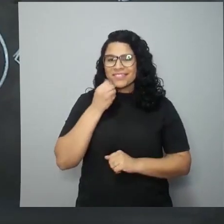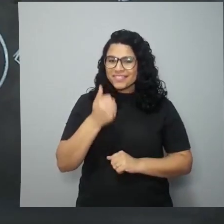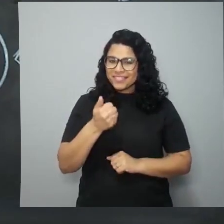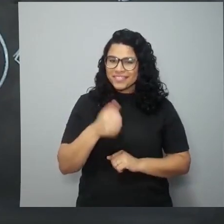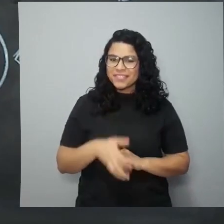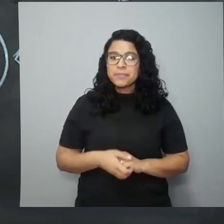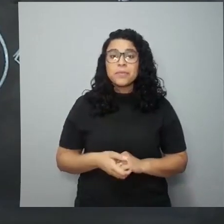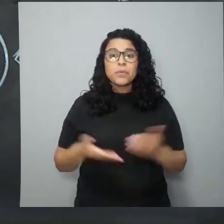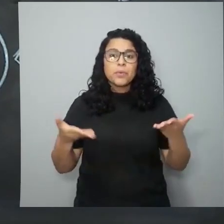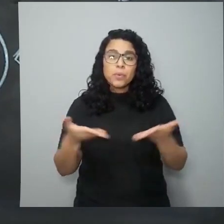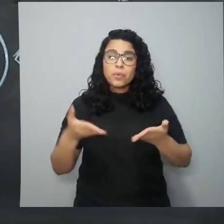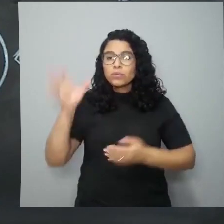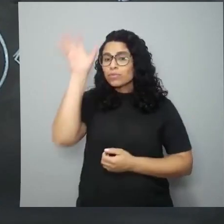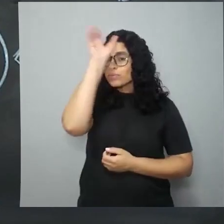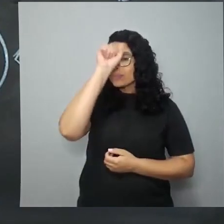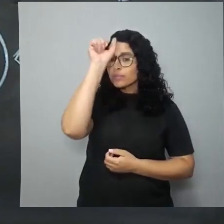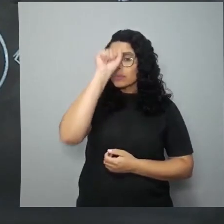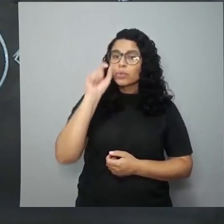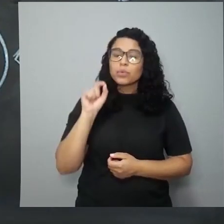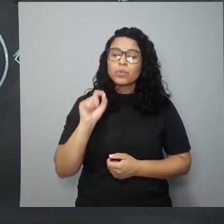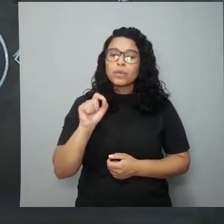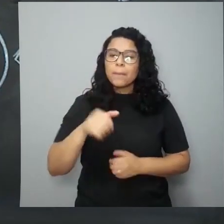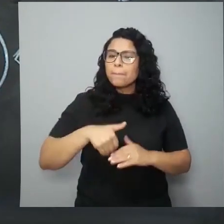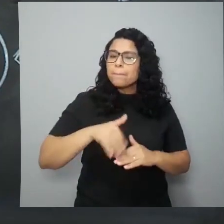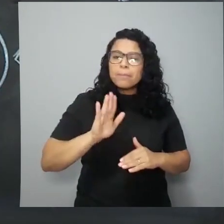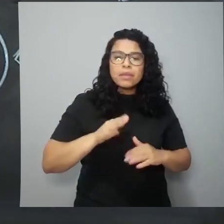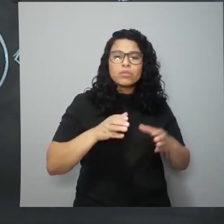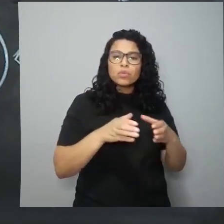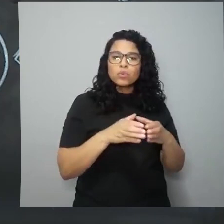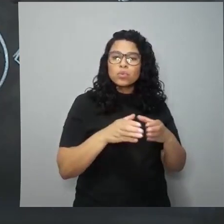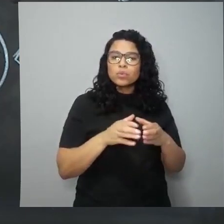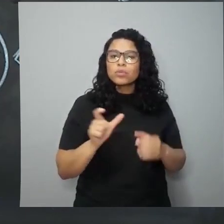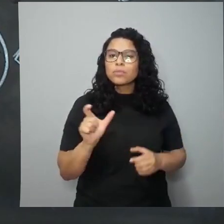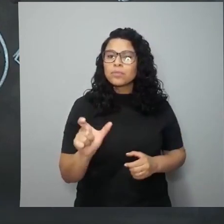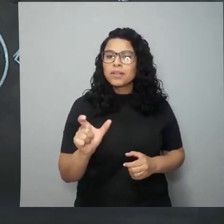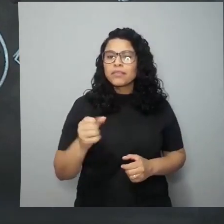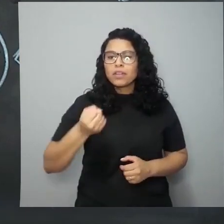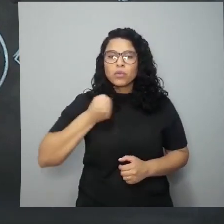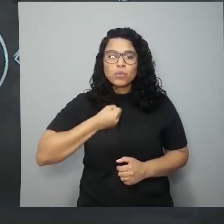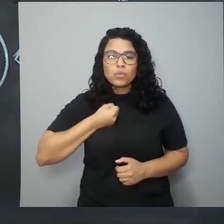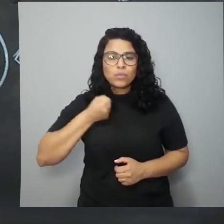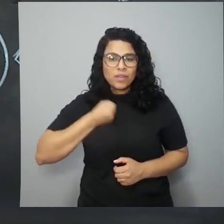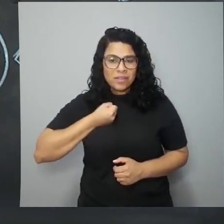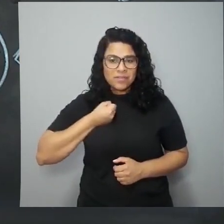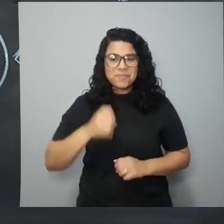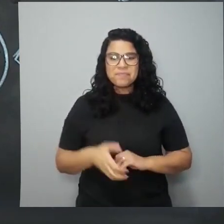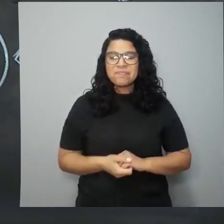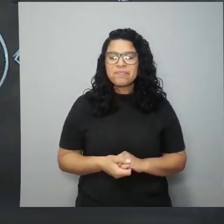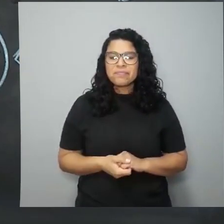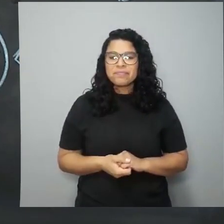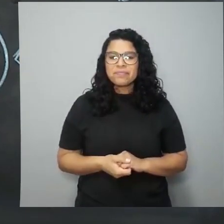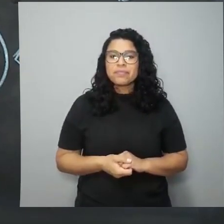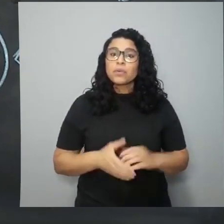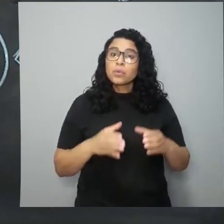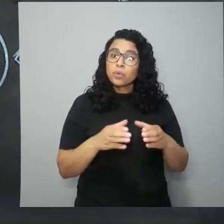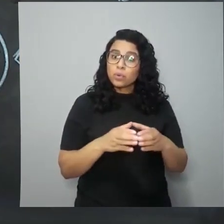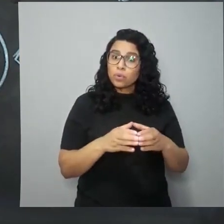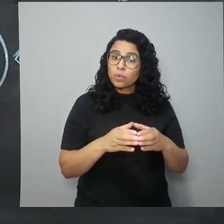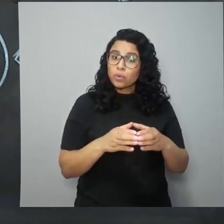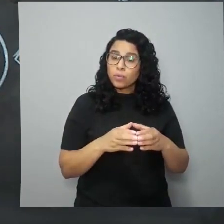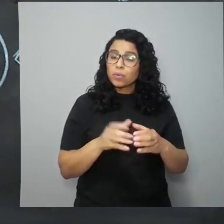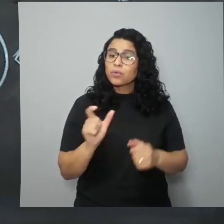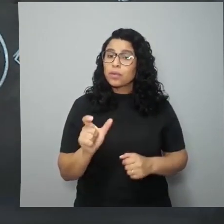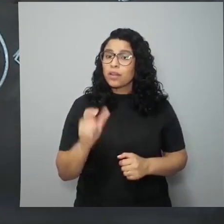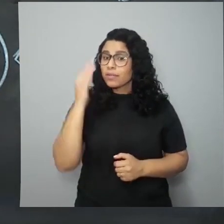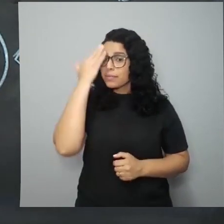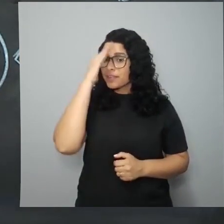Olá, tudo bem? Hoje a gente vai aprender um pouquinho mais sobre a classe dos numerais, ok? Mais uma classe de palavras para a